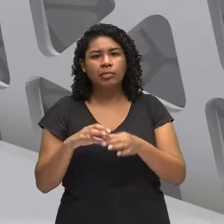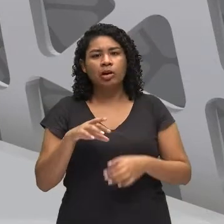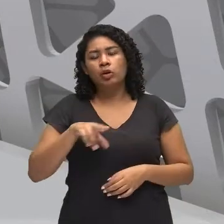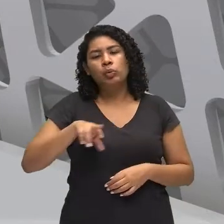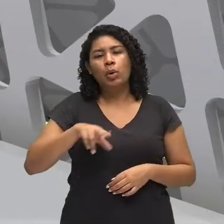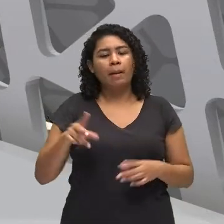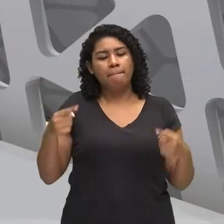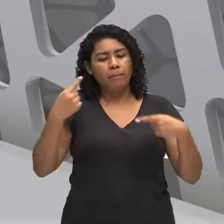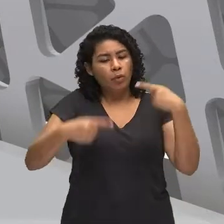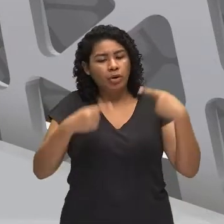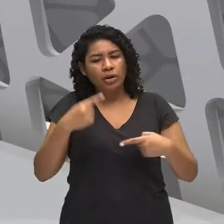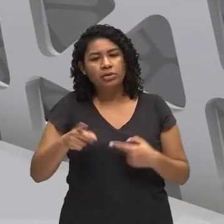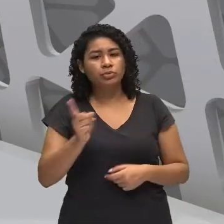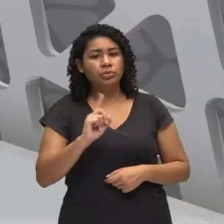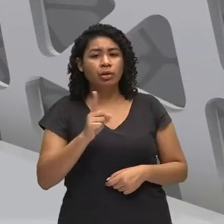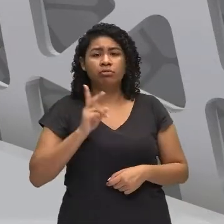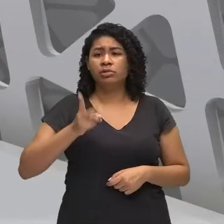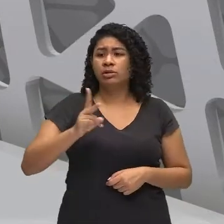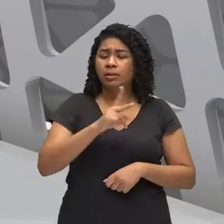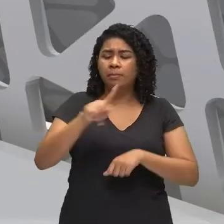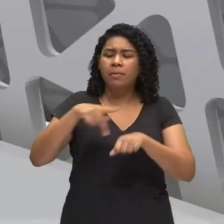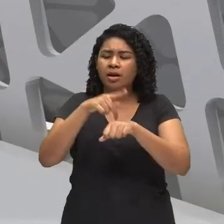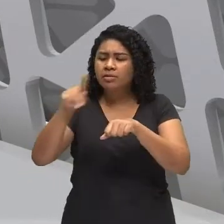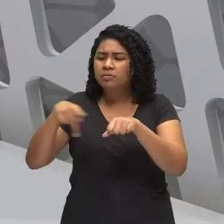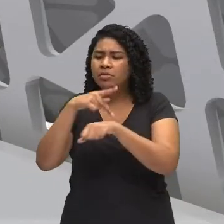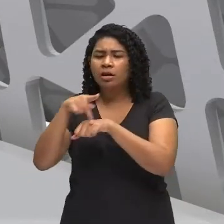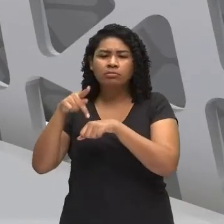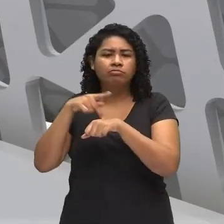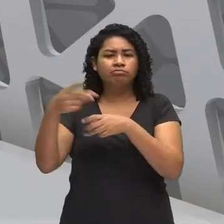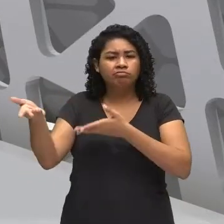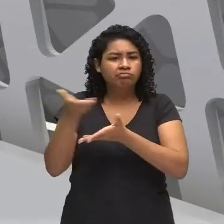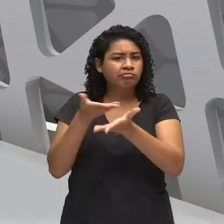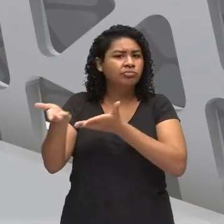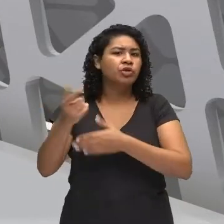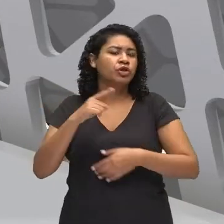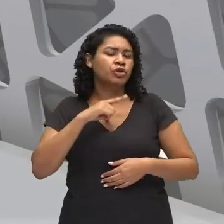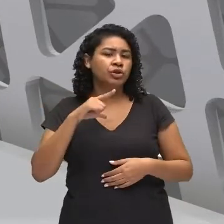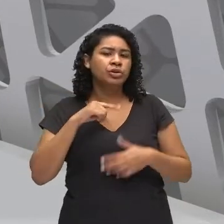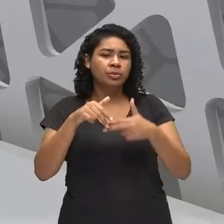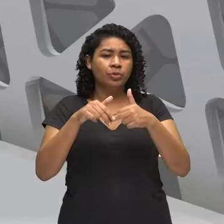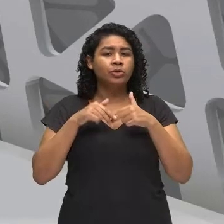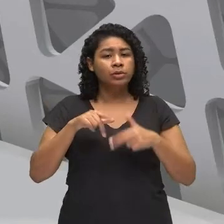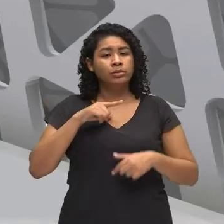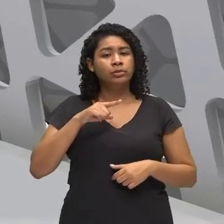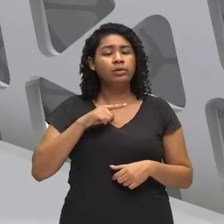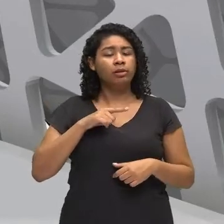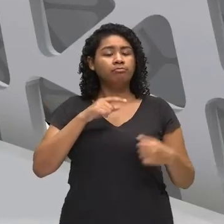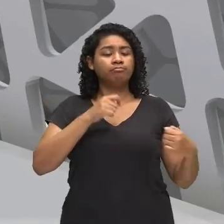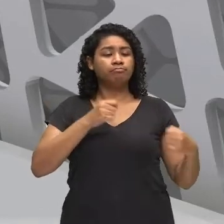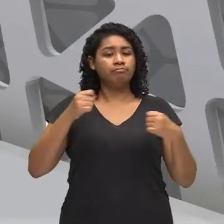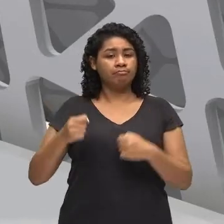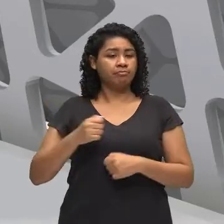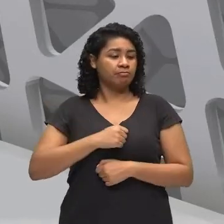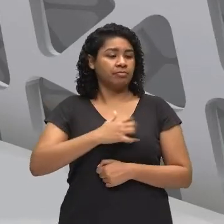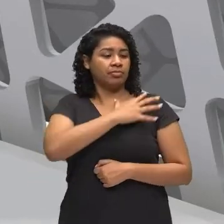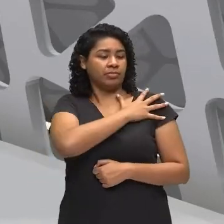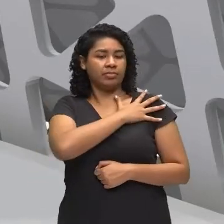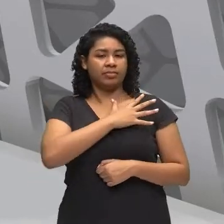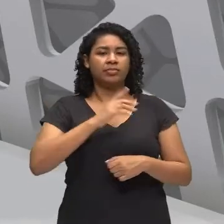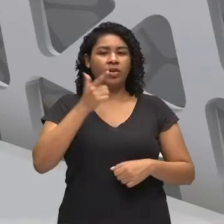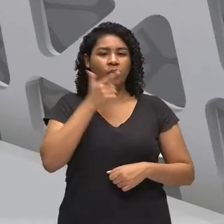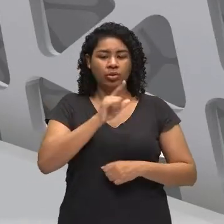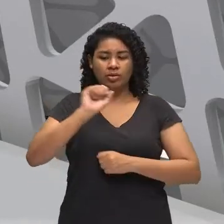nação casava com uma princesa de outra. E assim se estabeleciam os laços políticos e também os militares para fortalecer as nações. Então,